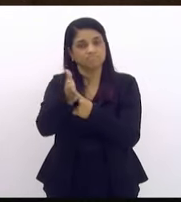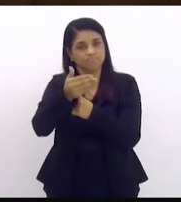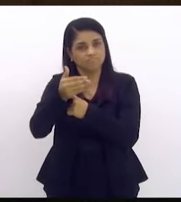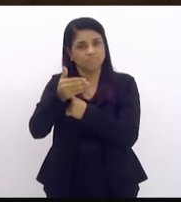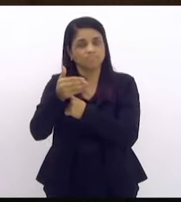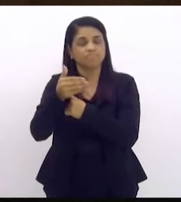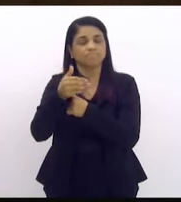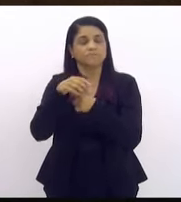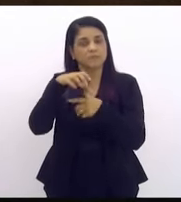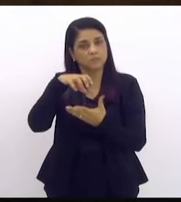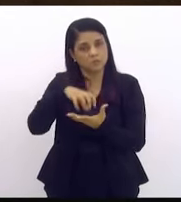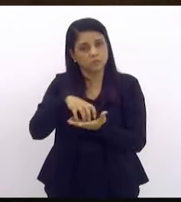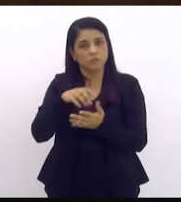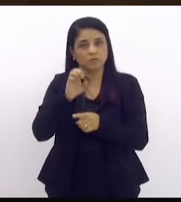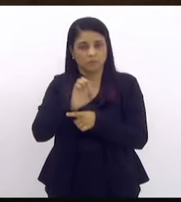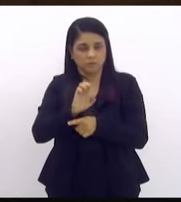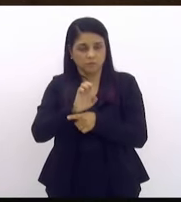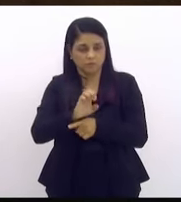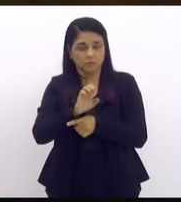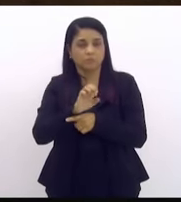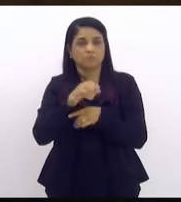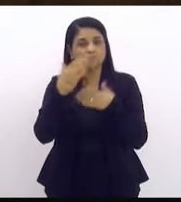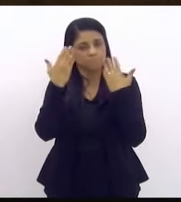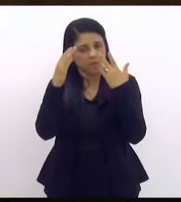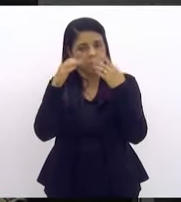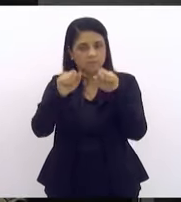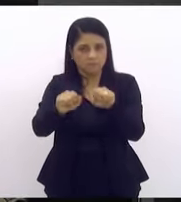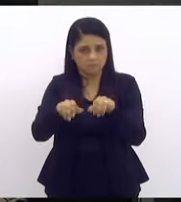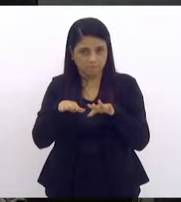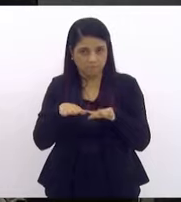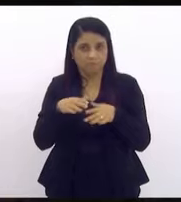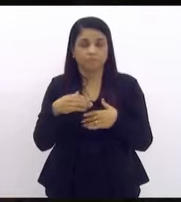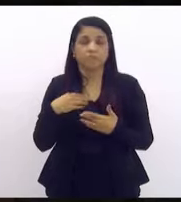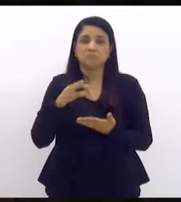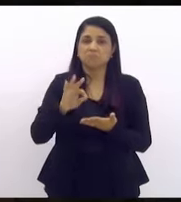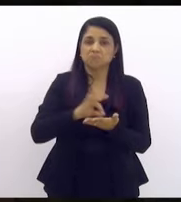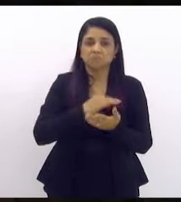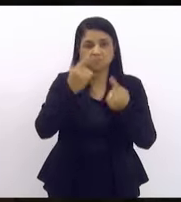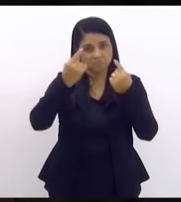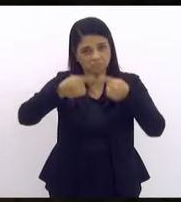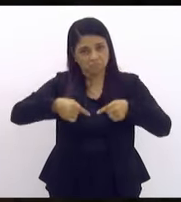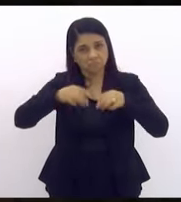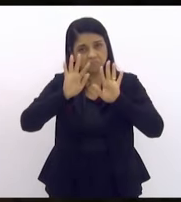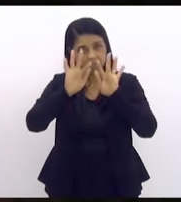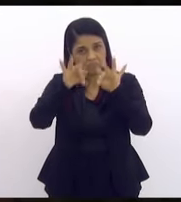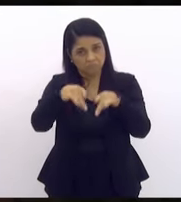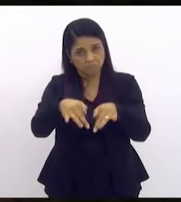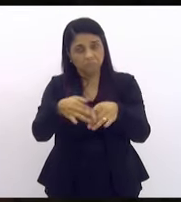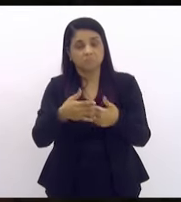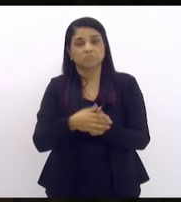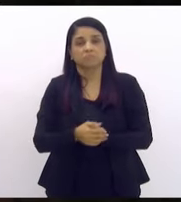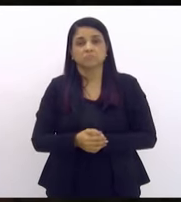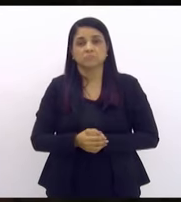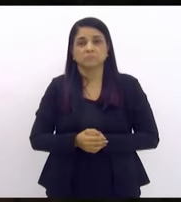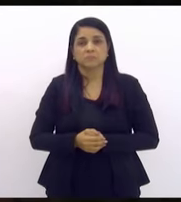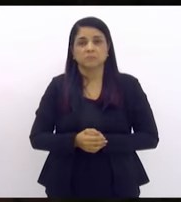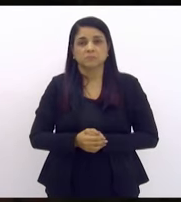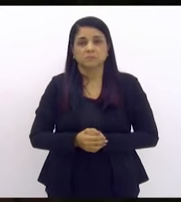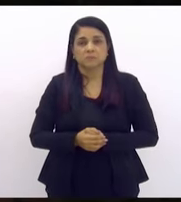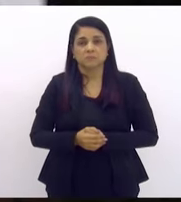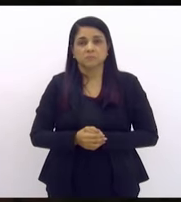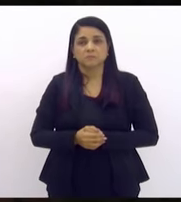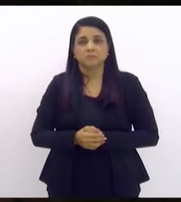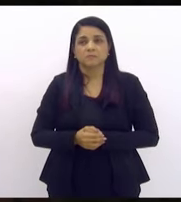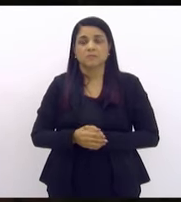nosso Estado. Parabéns à Assembleia Legislativa do Estado do Rio de Janeiro. Não havendo mais quem querer discutir, encerrada a discussão. Ah, já voltei,